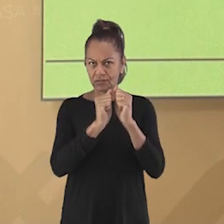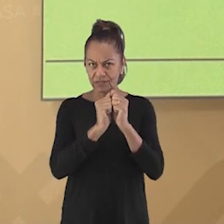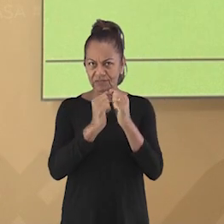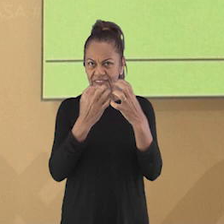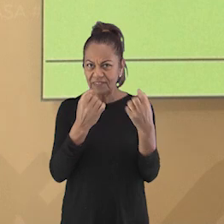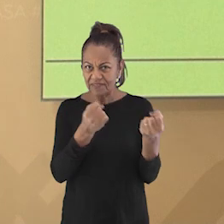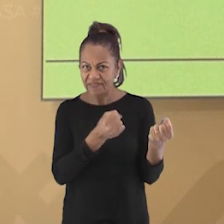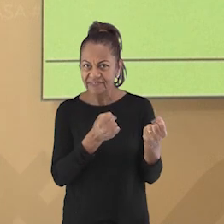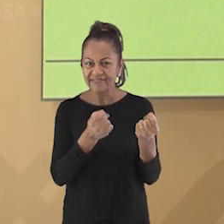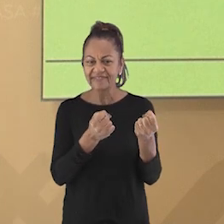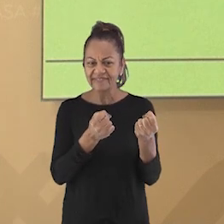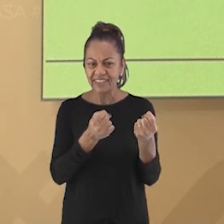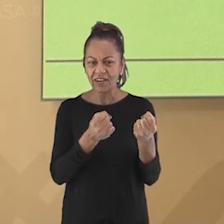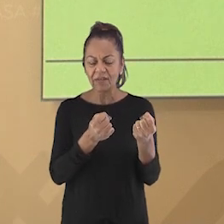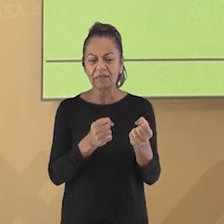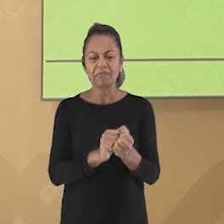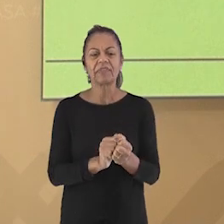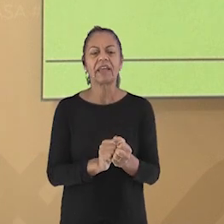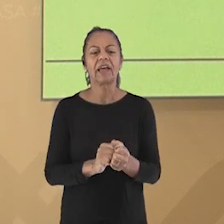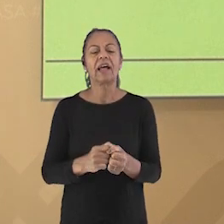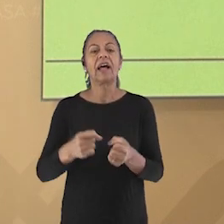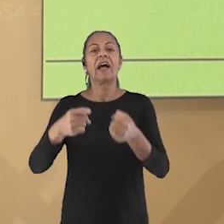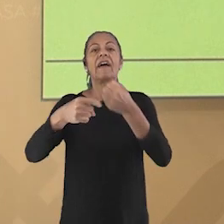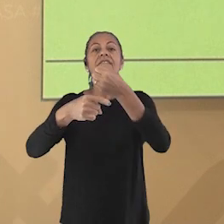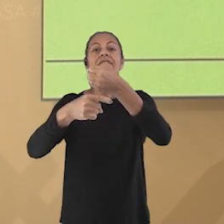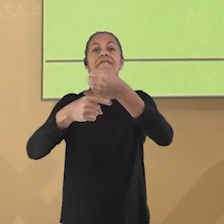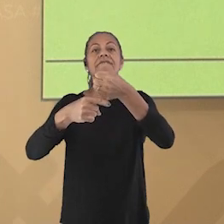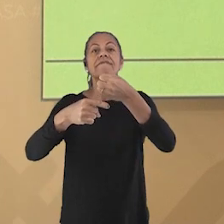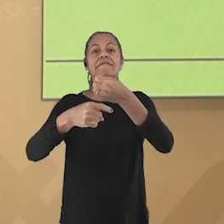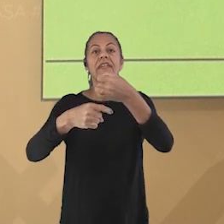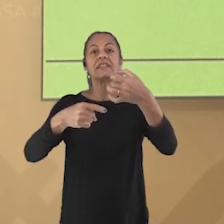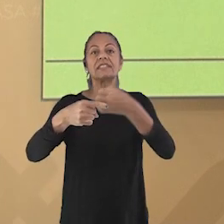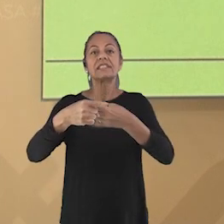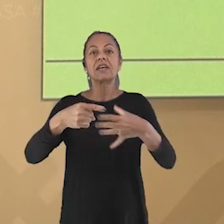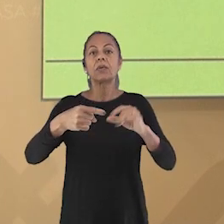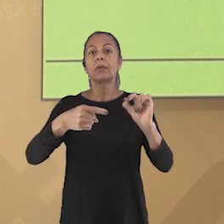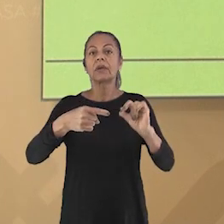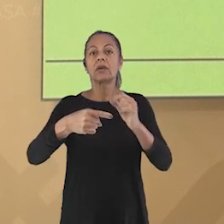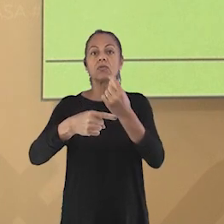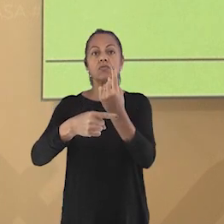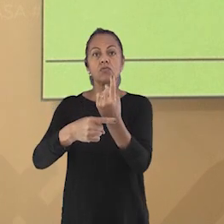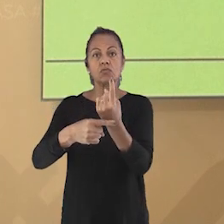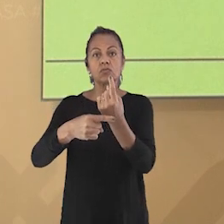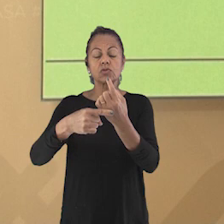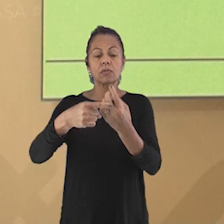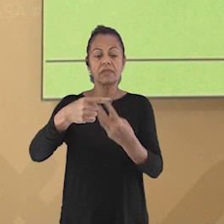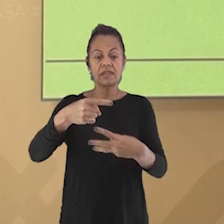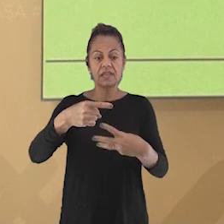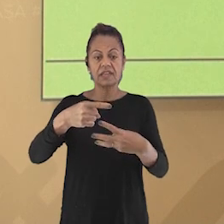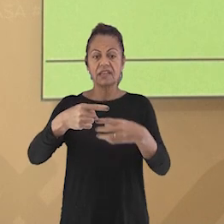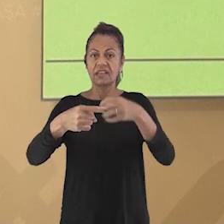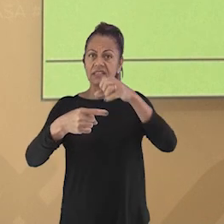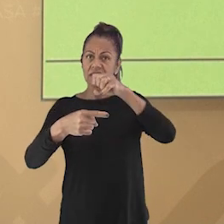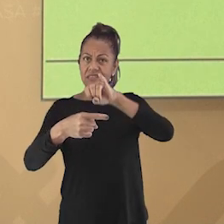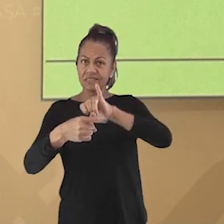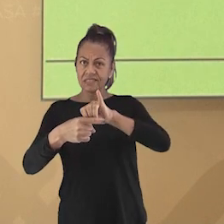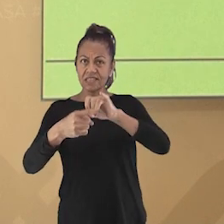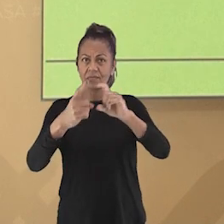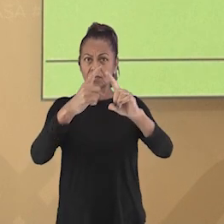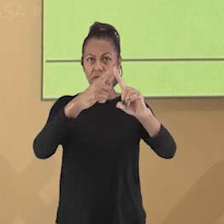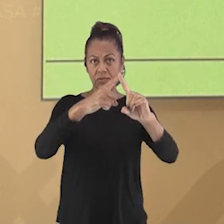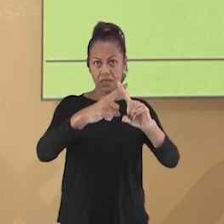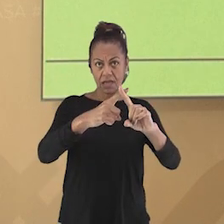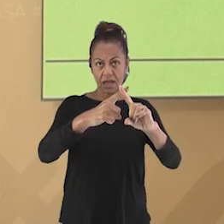A fração inicial aqui é 1 sobre 3. Se multiplicarmos tanto o numerador quanto